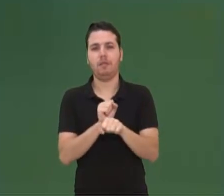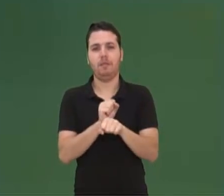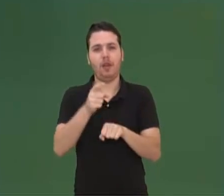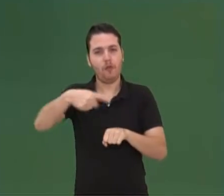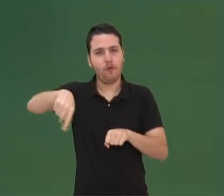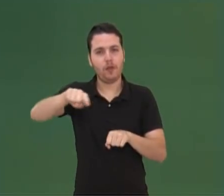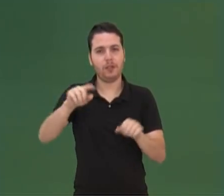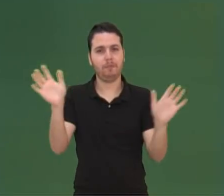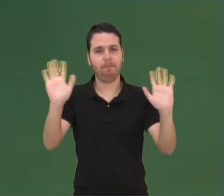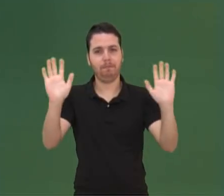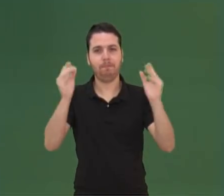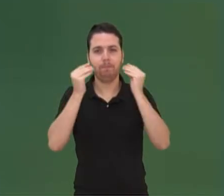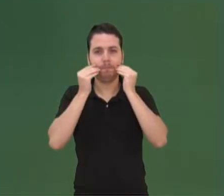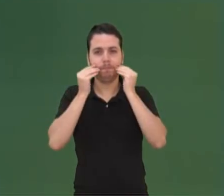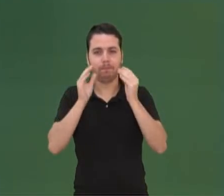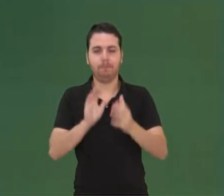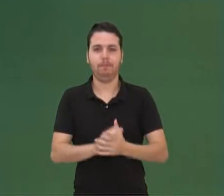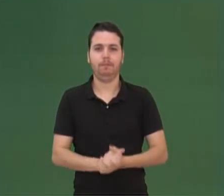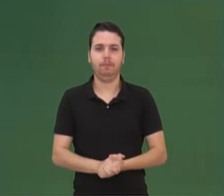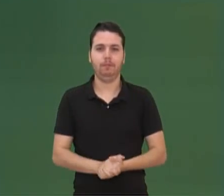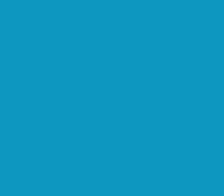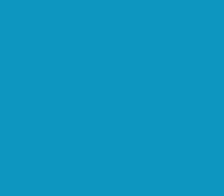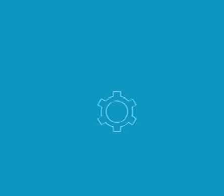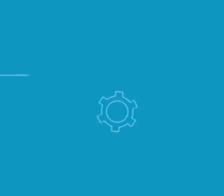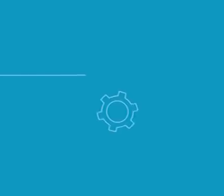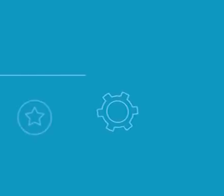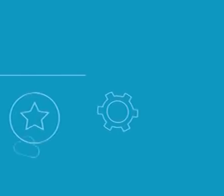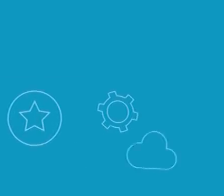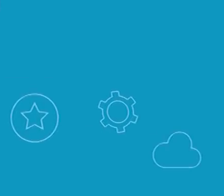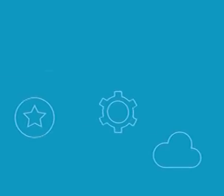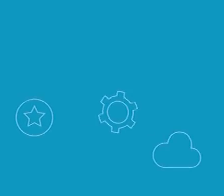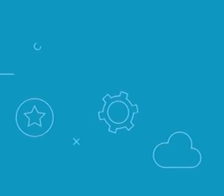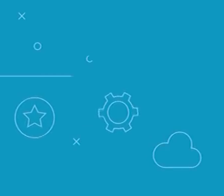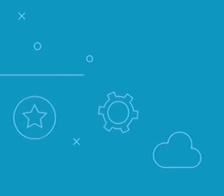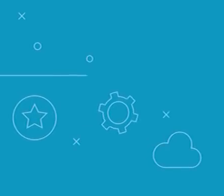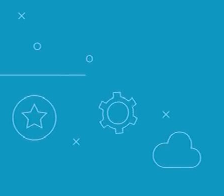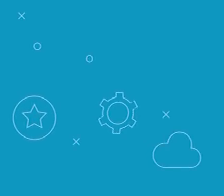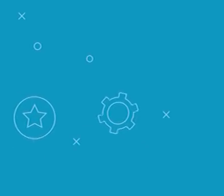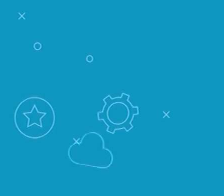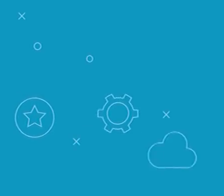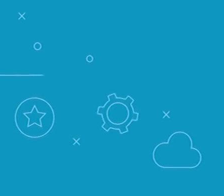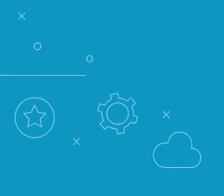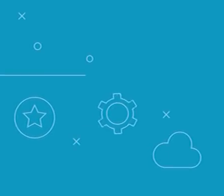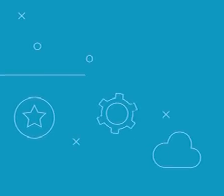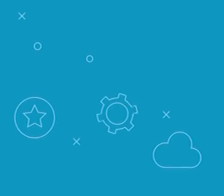Um beijo.